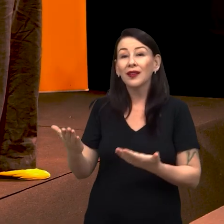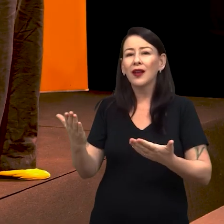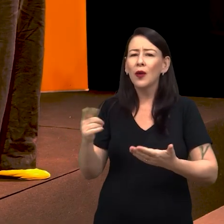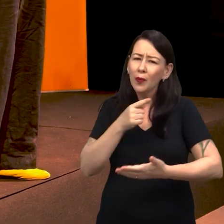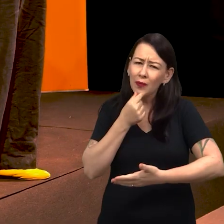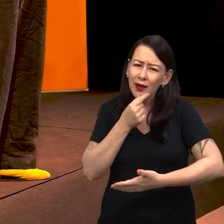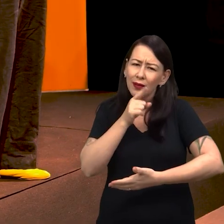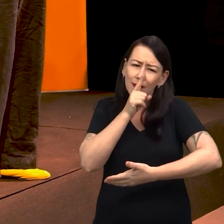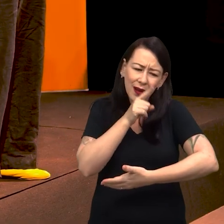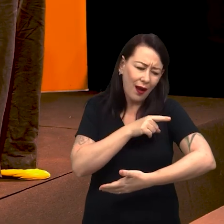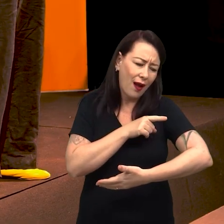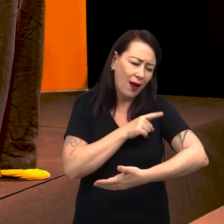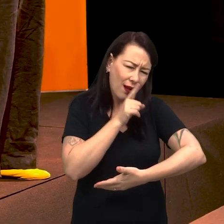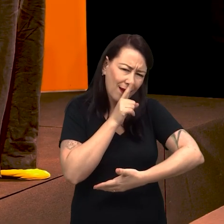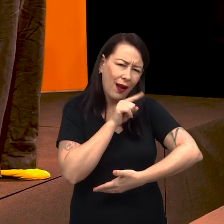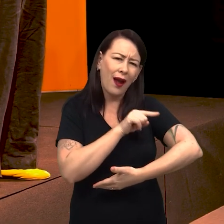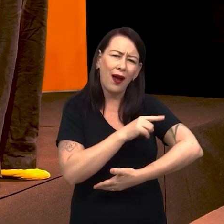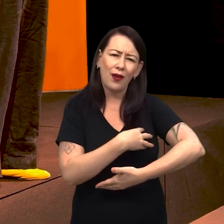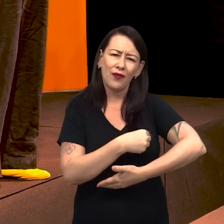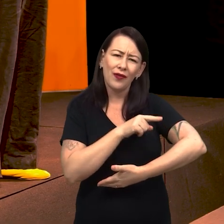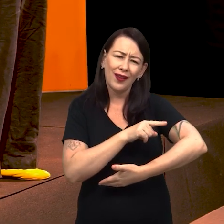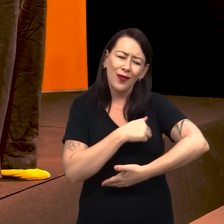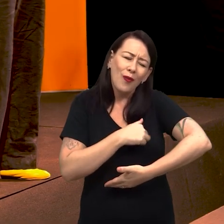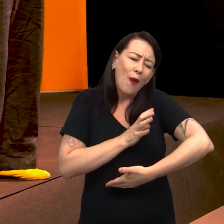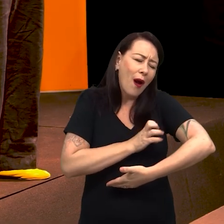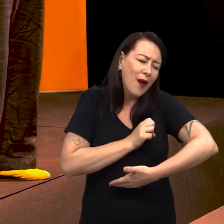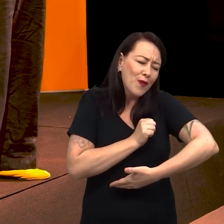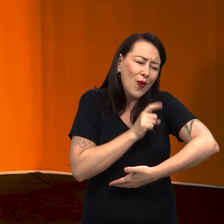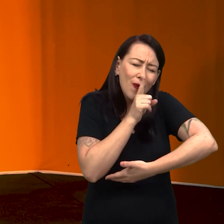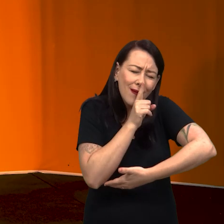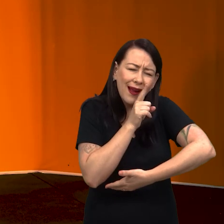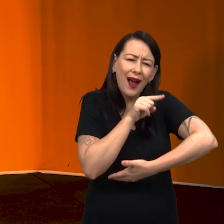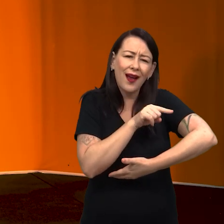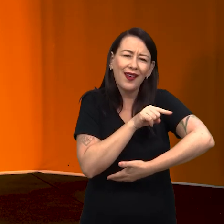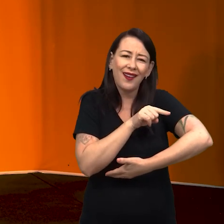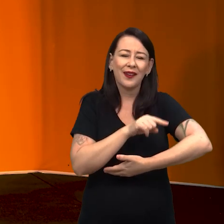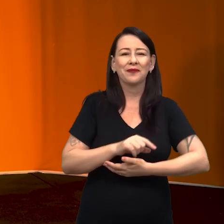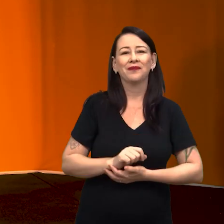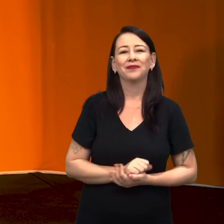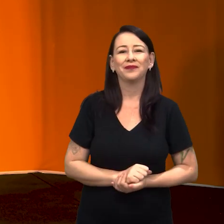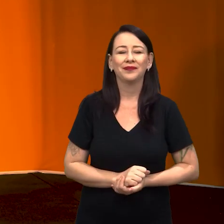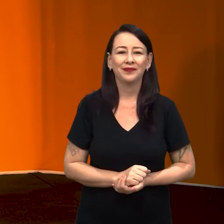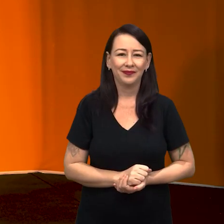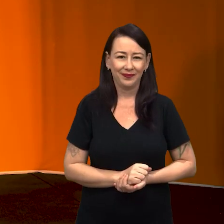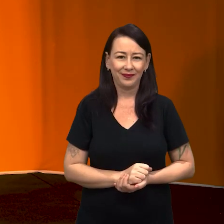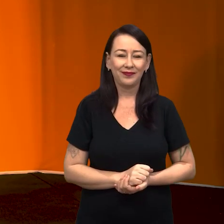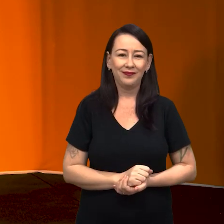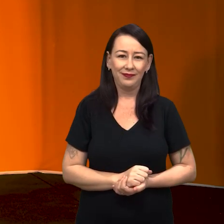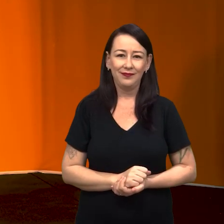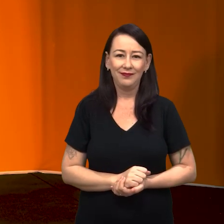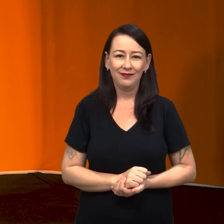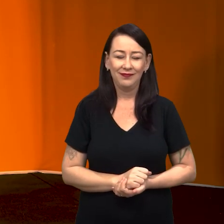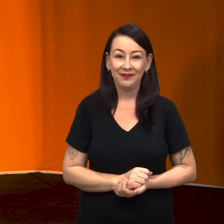Calai, meu menino, calai, meu amor. Calai, meu menino, calai,